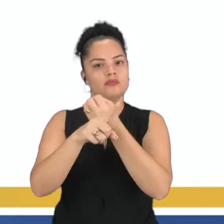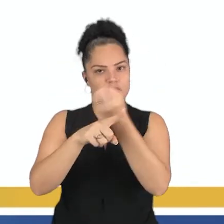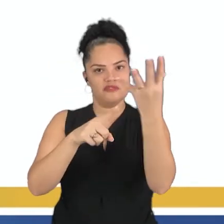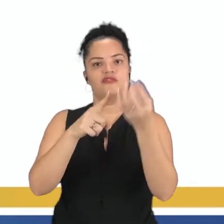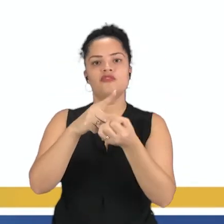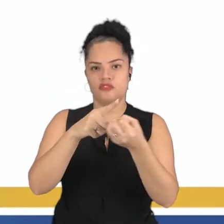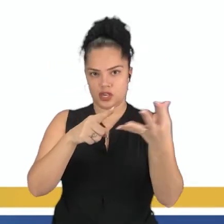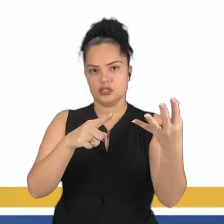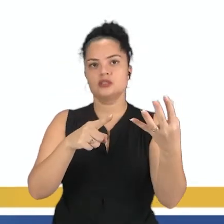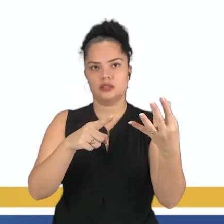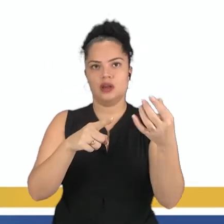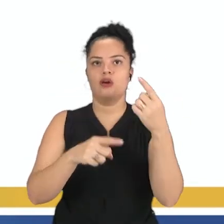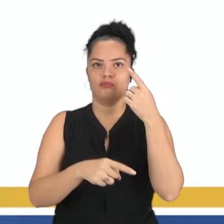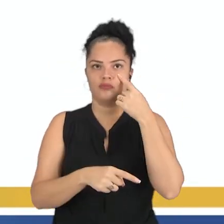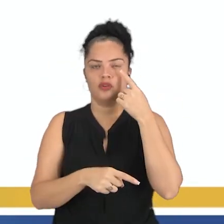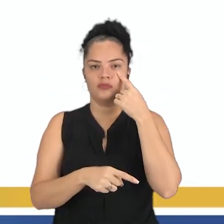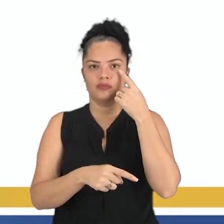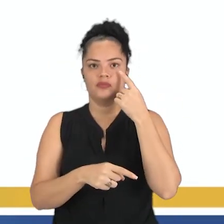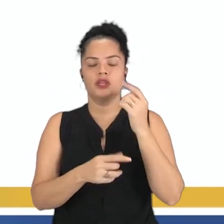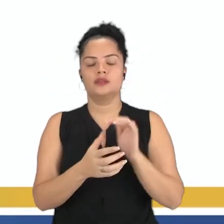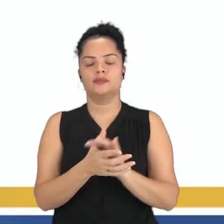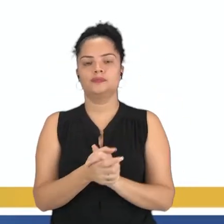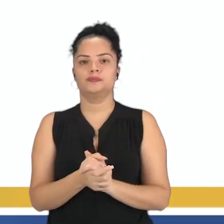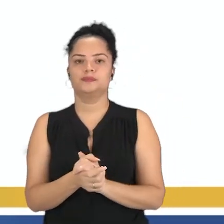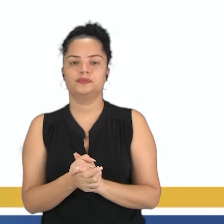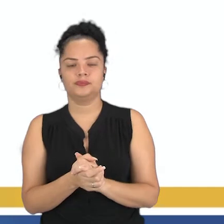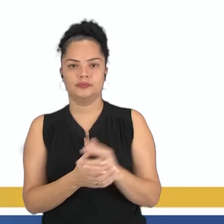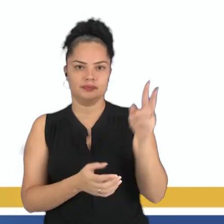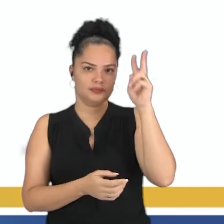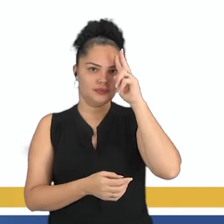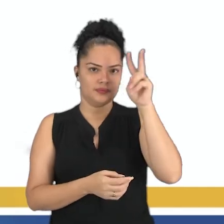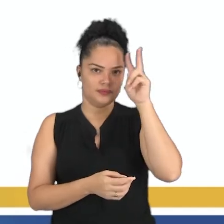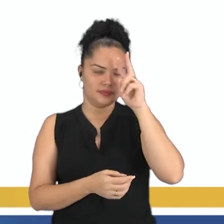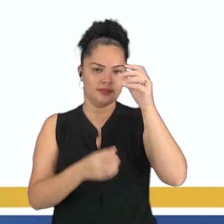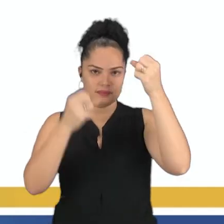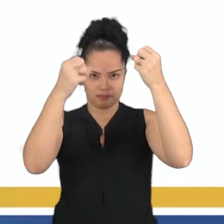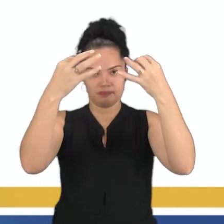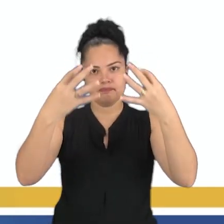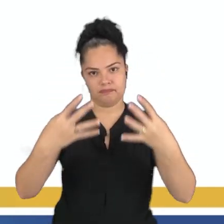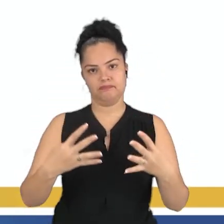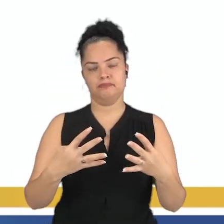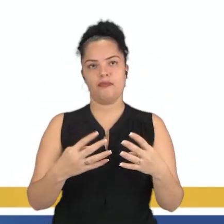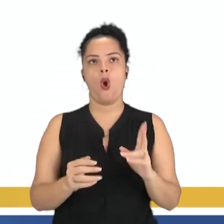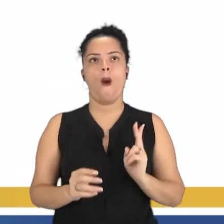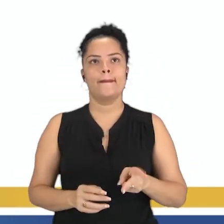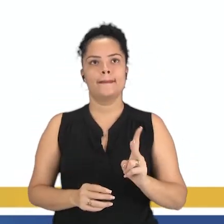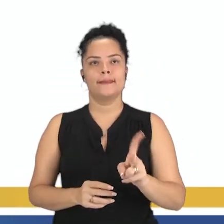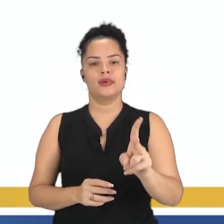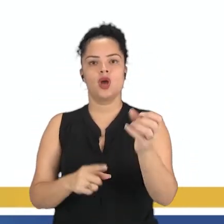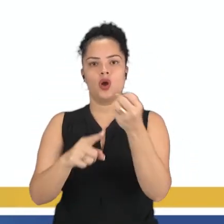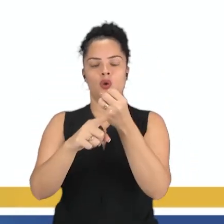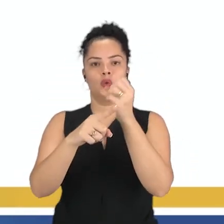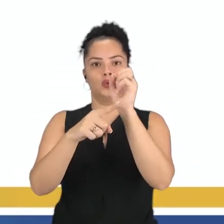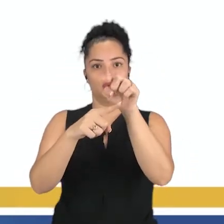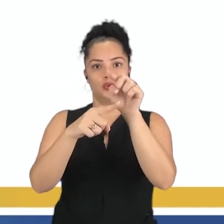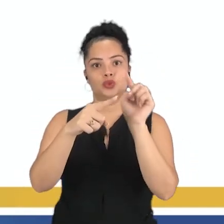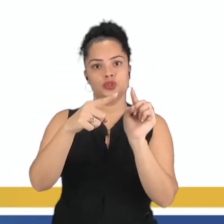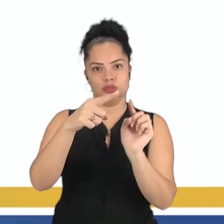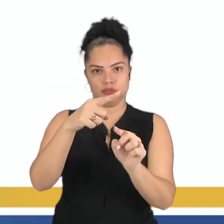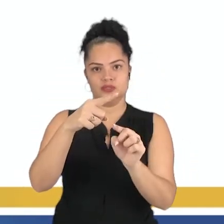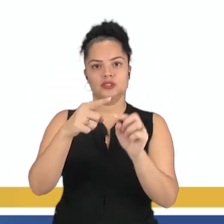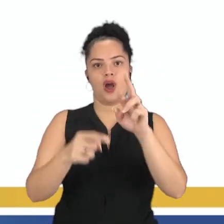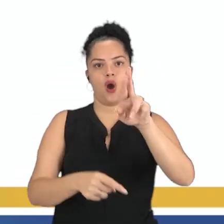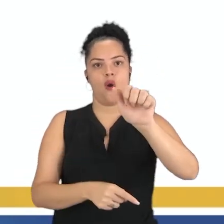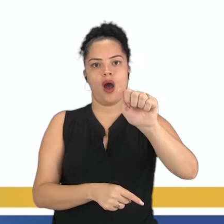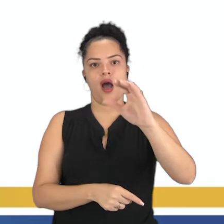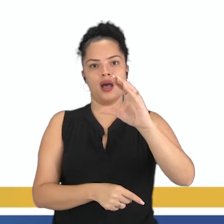O 8 nós podemos enxergar como 8 sobre 1, você lembra? Então, vamos continuar. Agora, a gente vai ver a